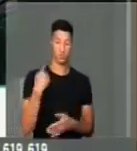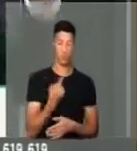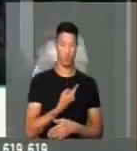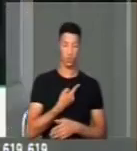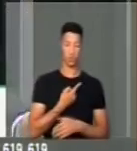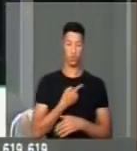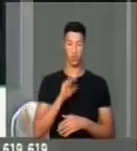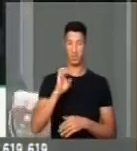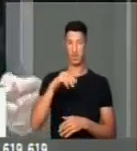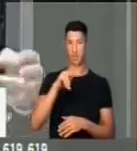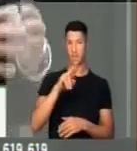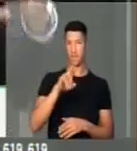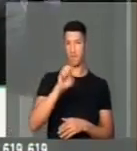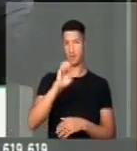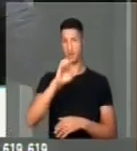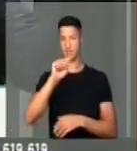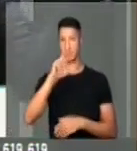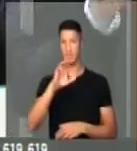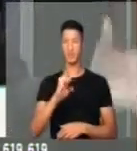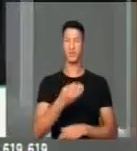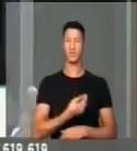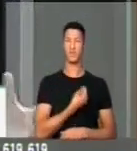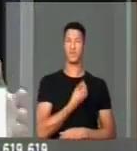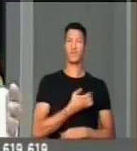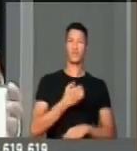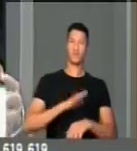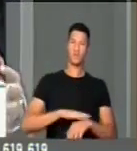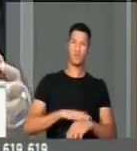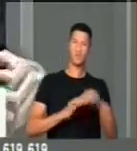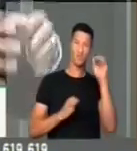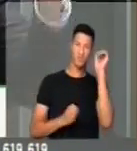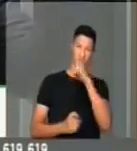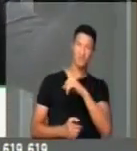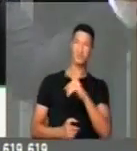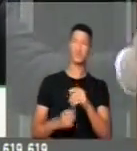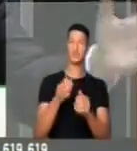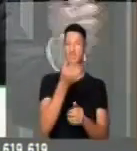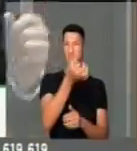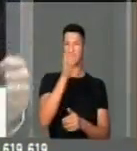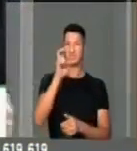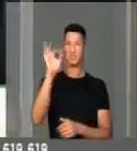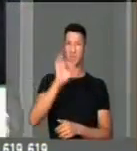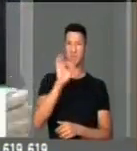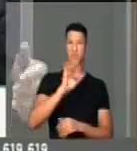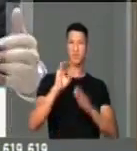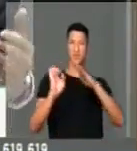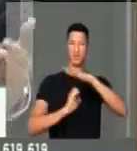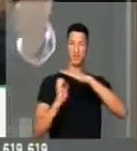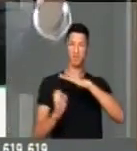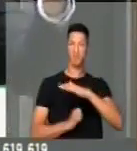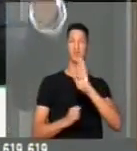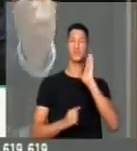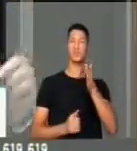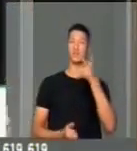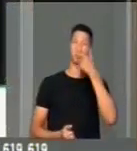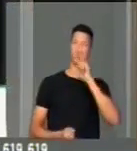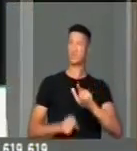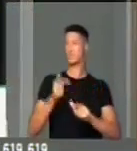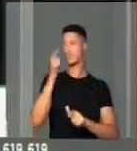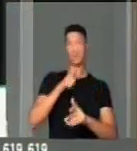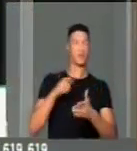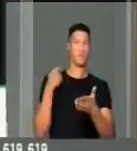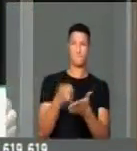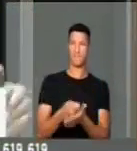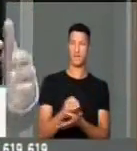nossos empresários que estão vivendo um momento tão difícil, são 65% das empresas que já não conseguem